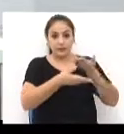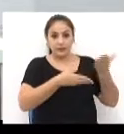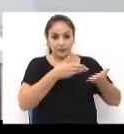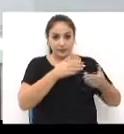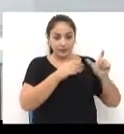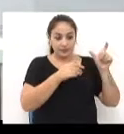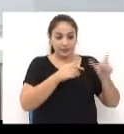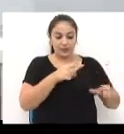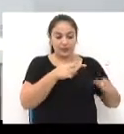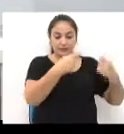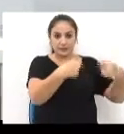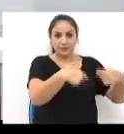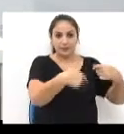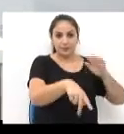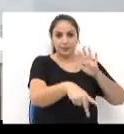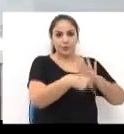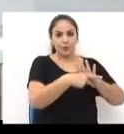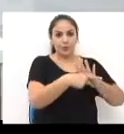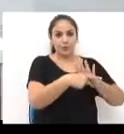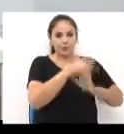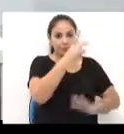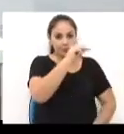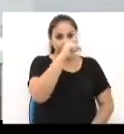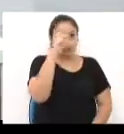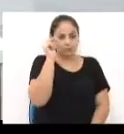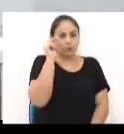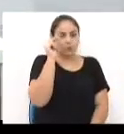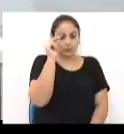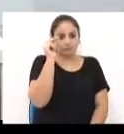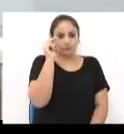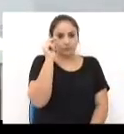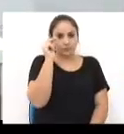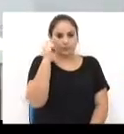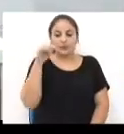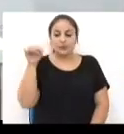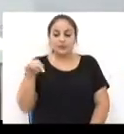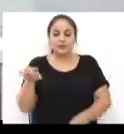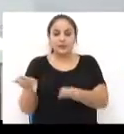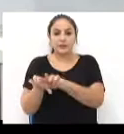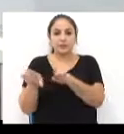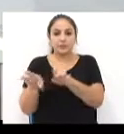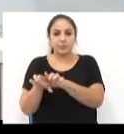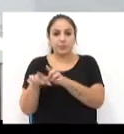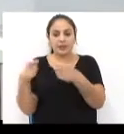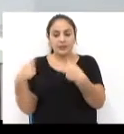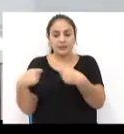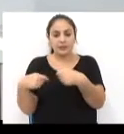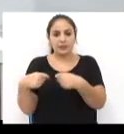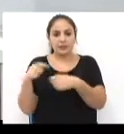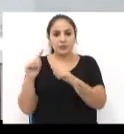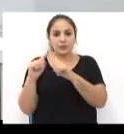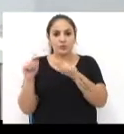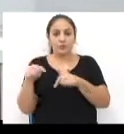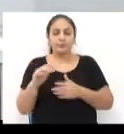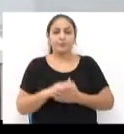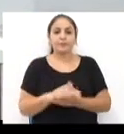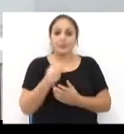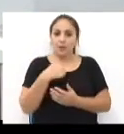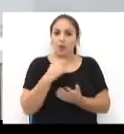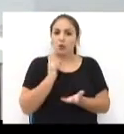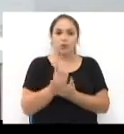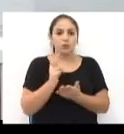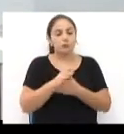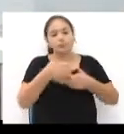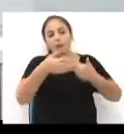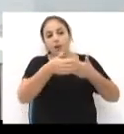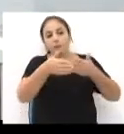tanto a necessidade da Prefeitura, do Executivo Municipal, bem como a dos servidores. Continuo